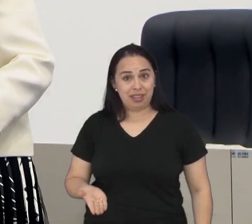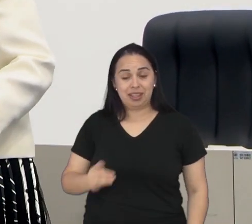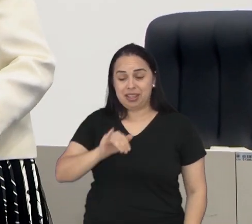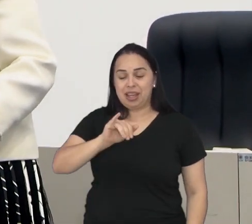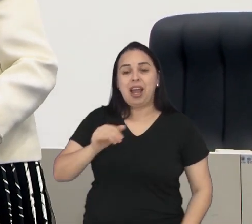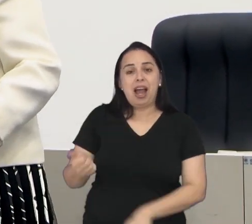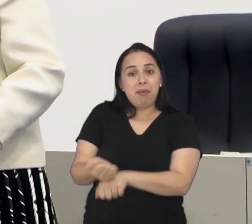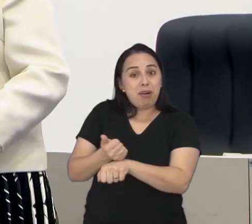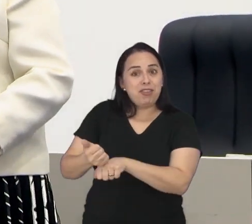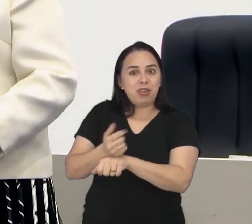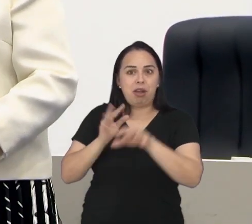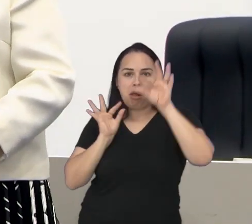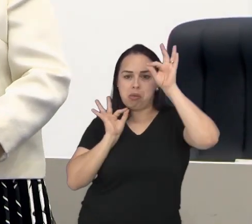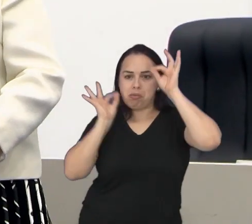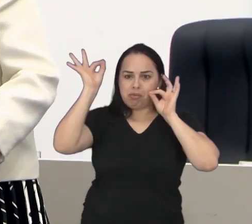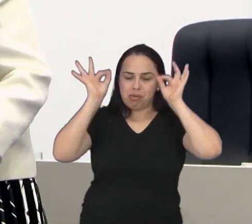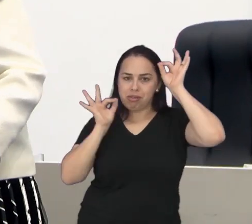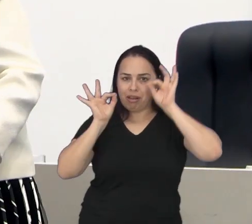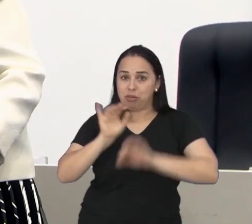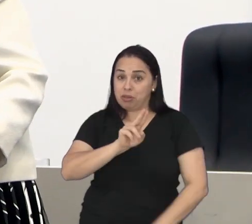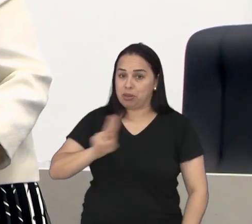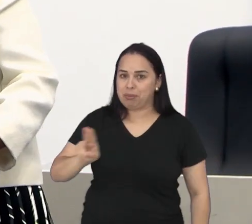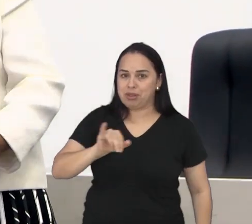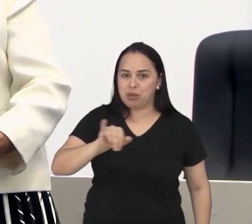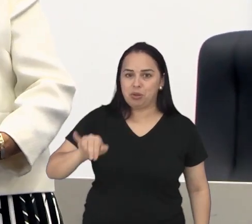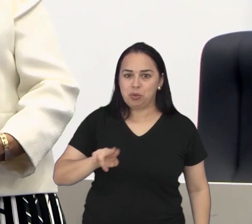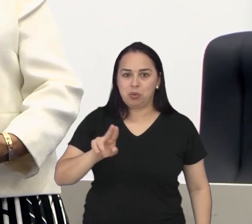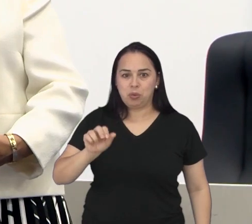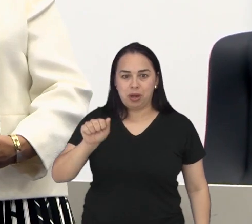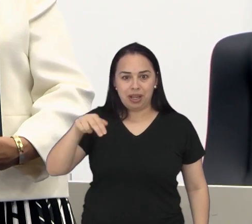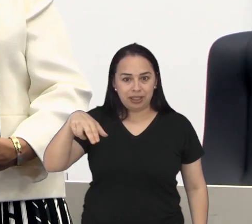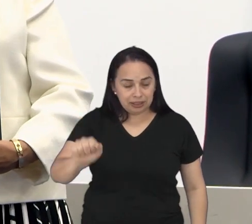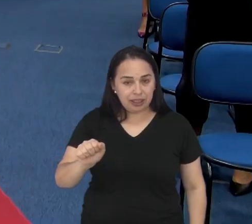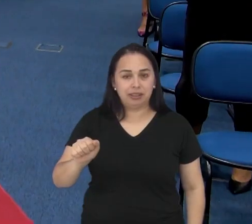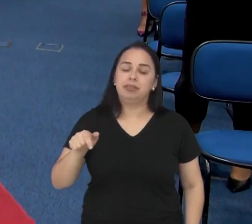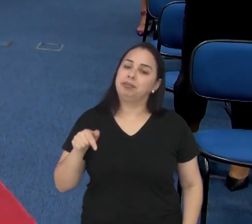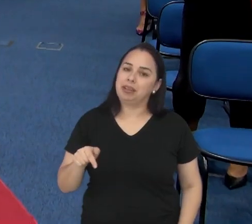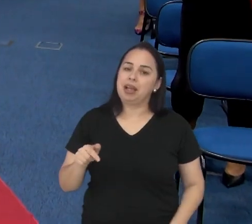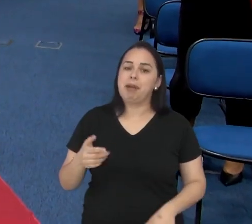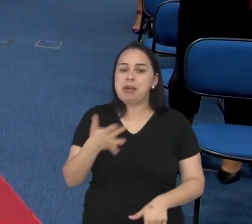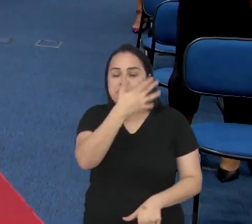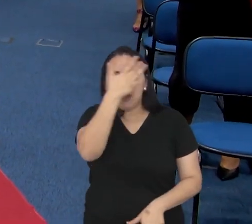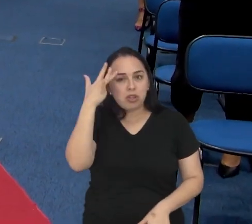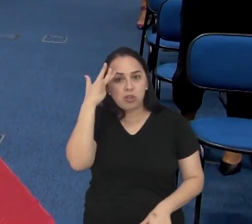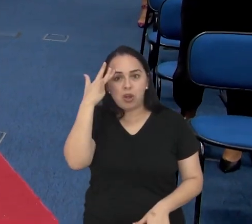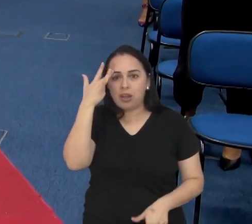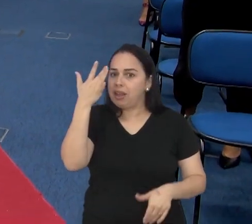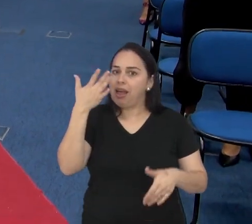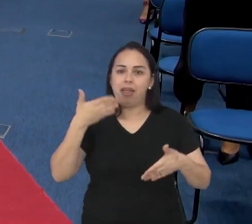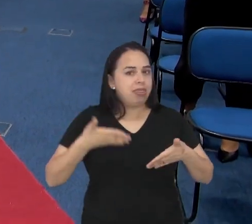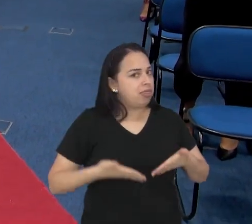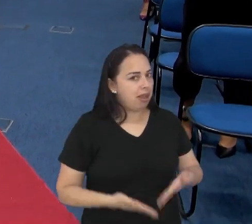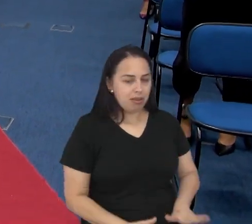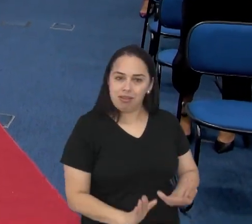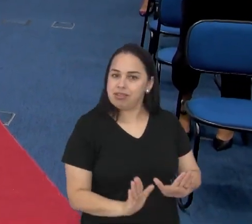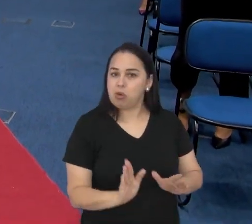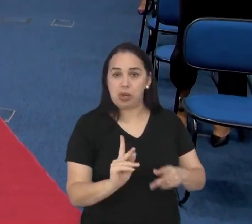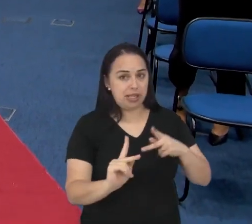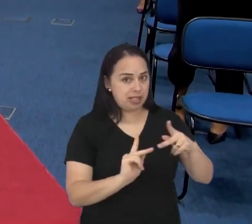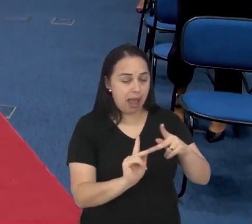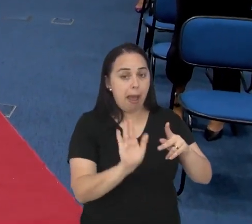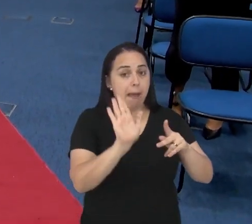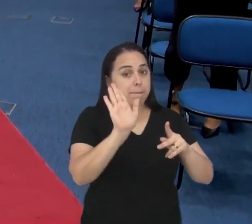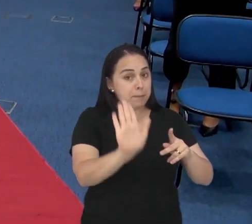cidadão joseense à cirurgiã plástica Juana Montesinos Maciel. A honraria é destinada a pessoas que não